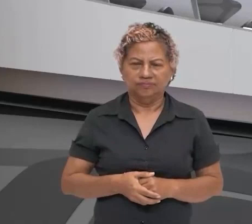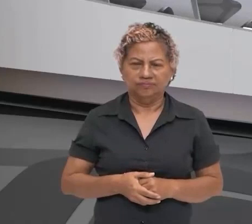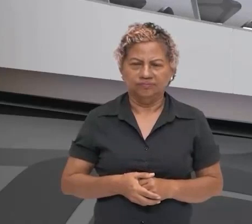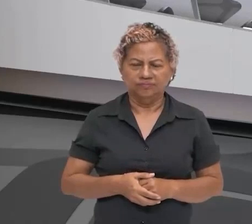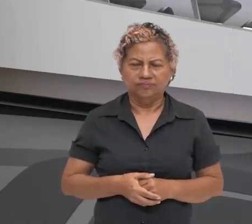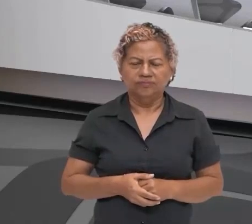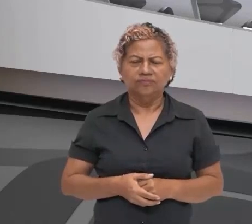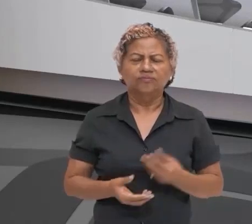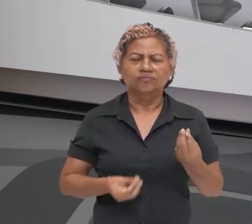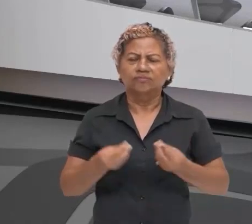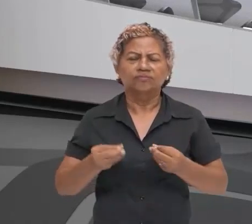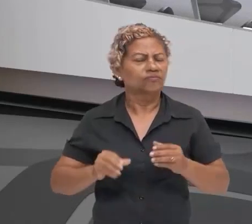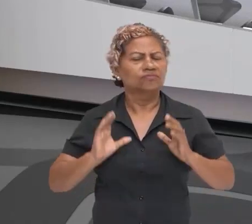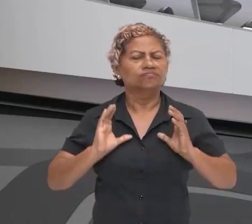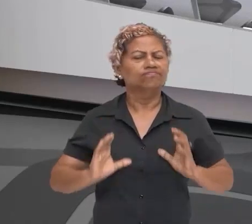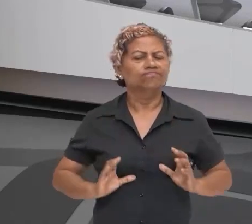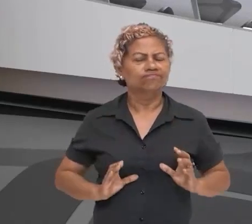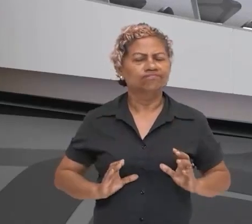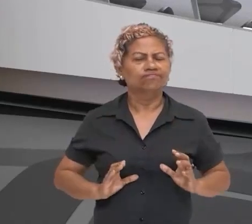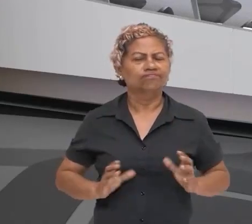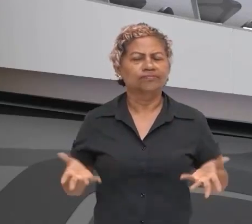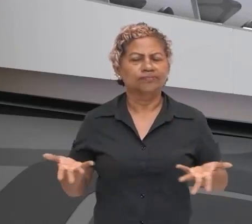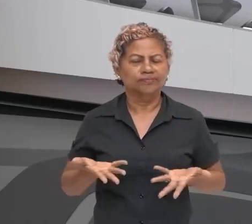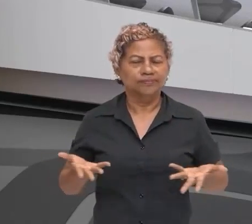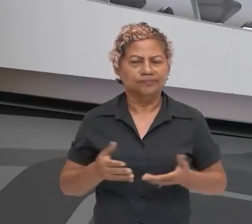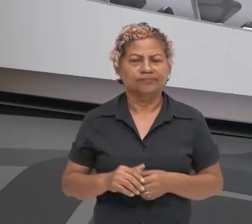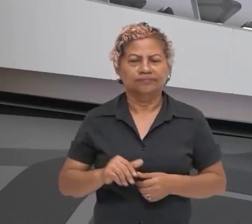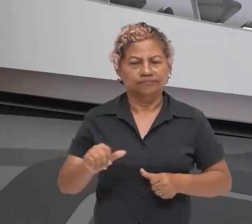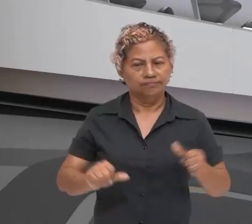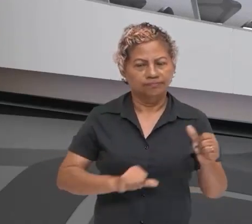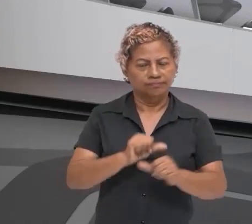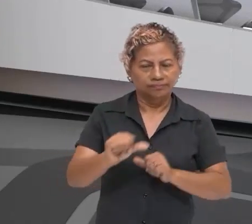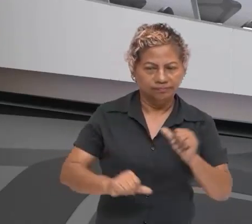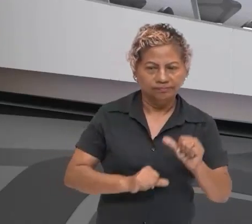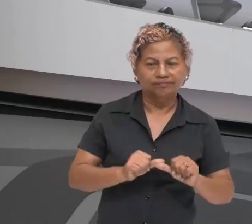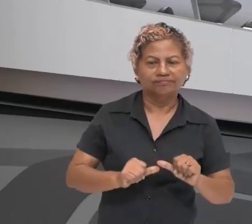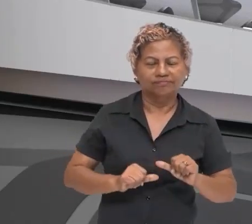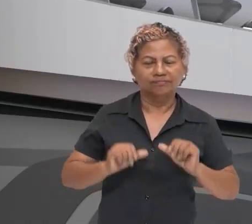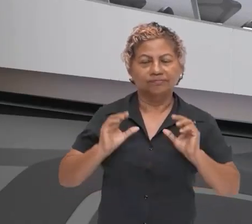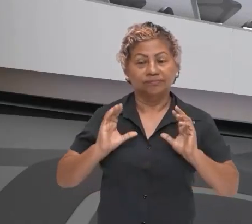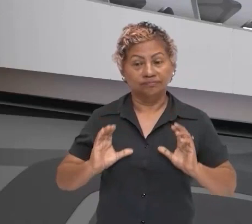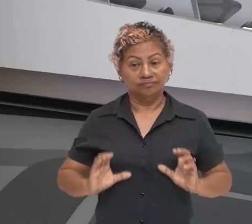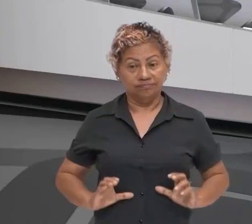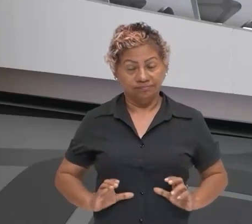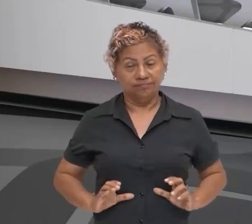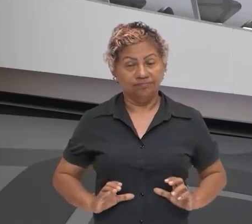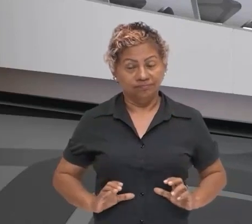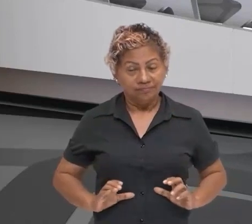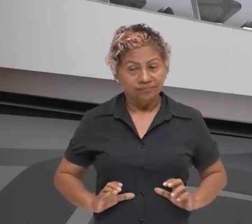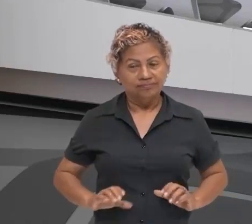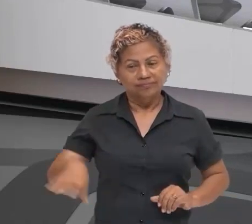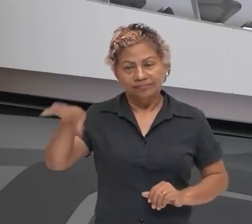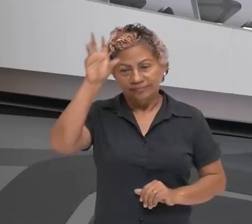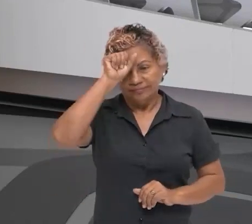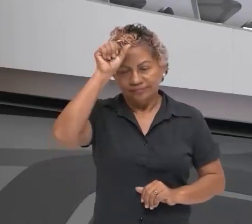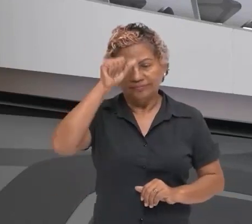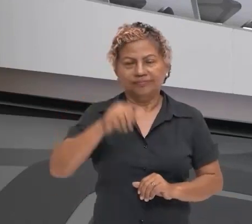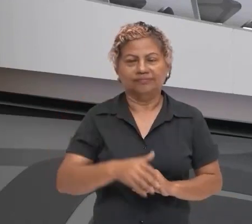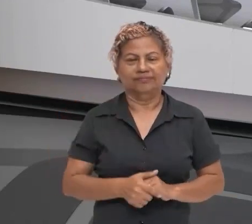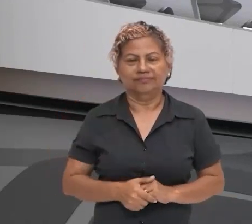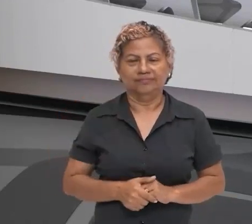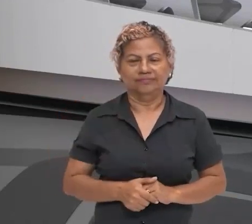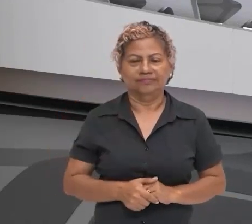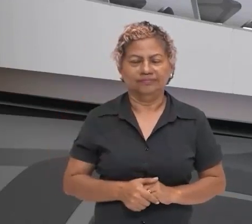atitudes hoje? Há essa mudança de comportamento, essa mudança na aprendizagem. Então, essa aprendizagem